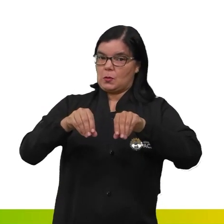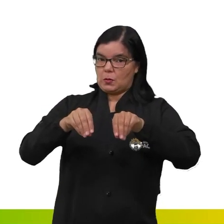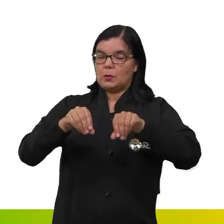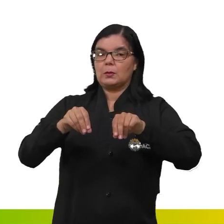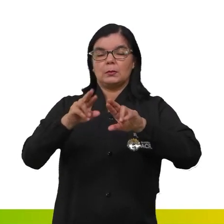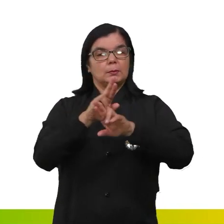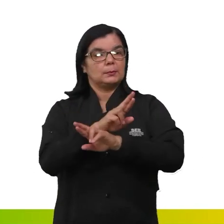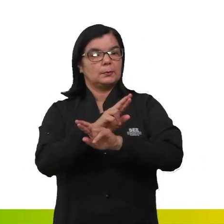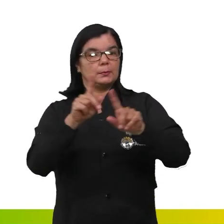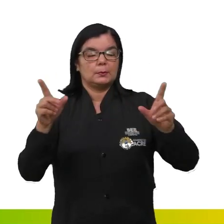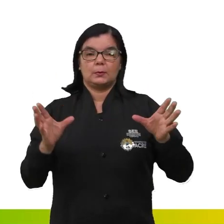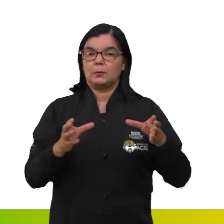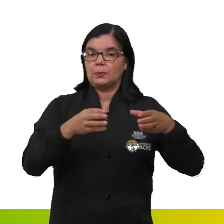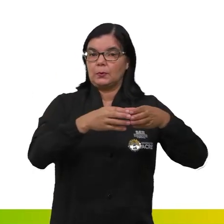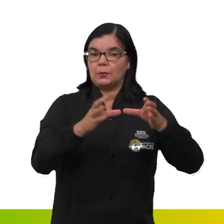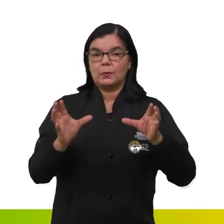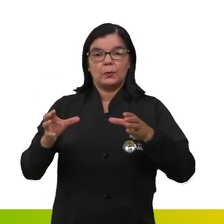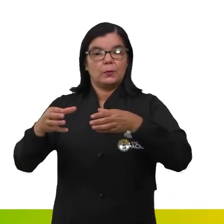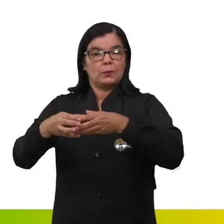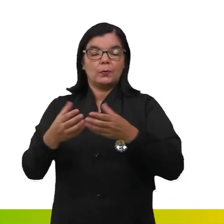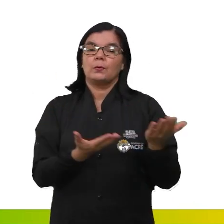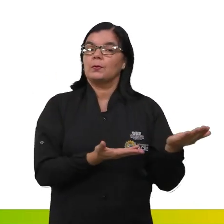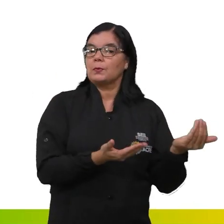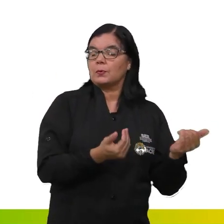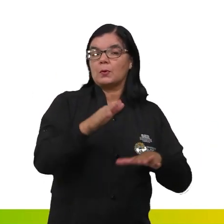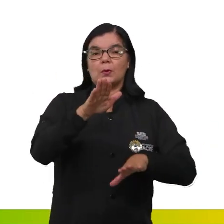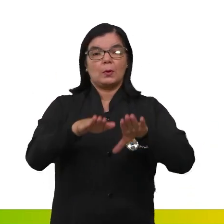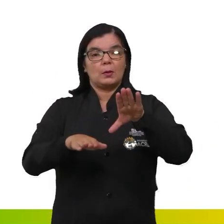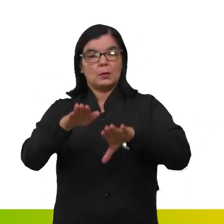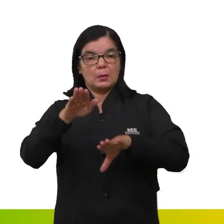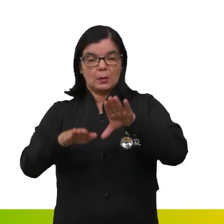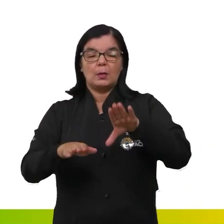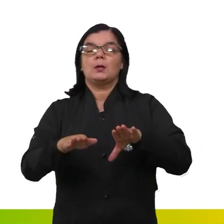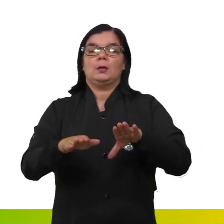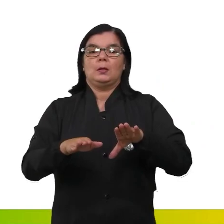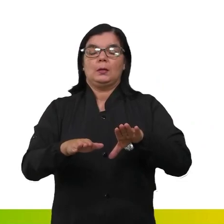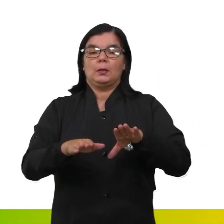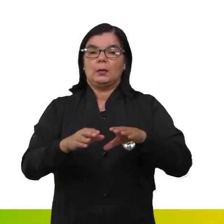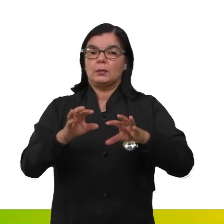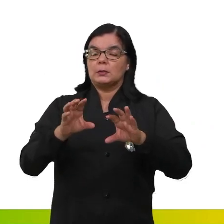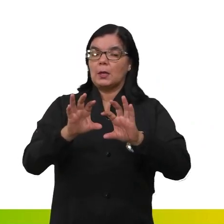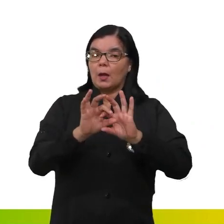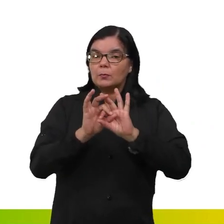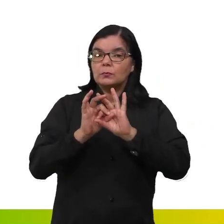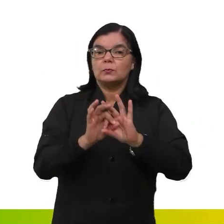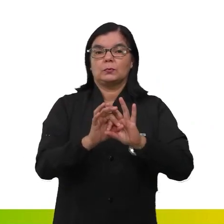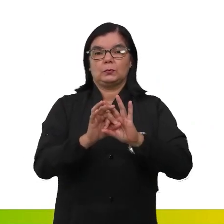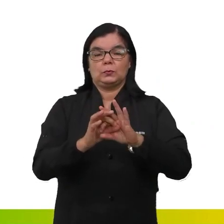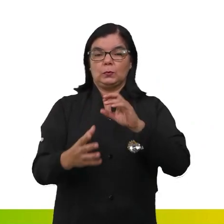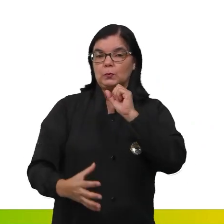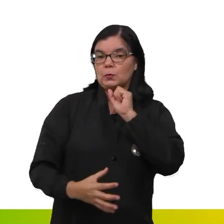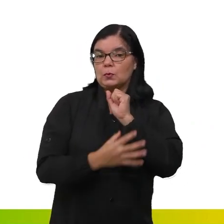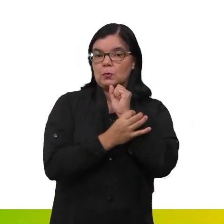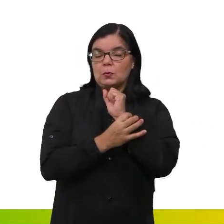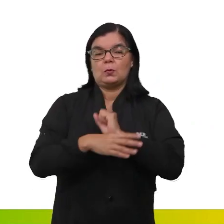entre diferentes grupos juvenis, muitas vezes associadas a questões de segurança pública e tráfico